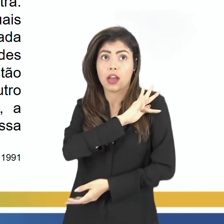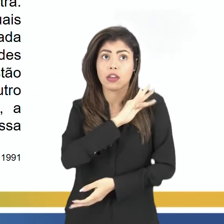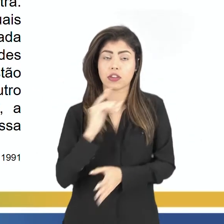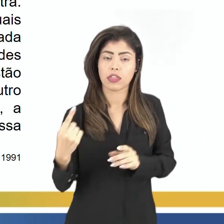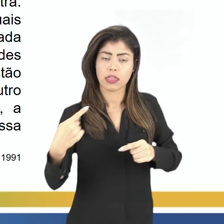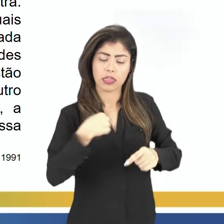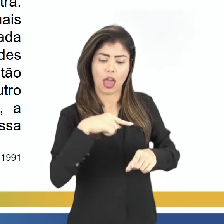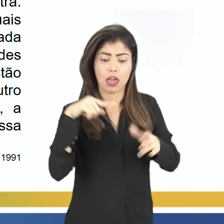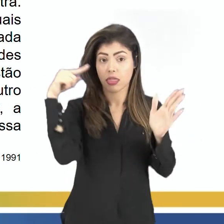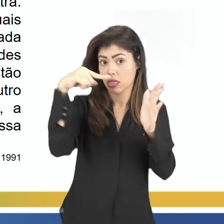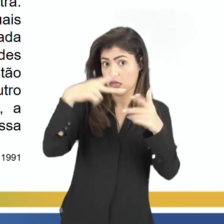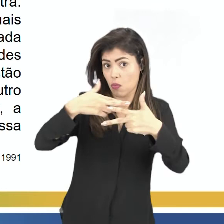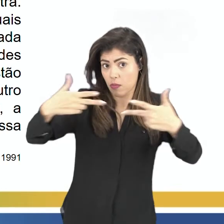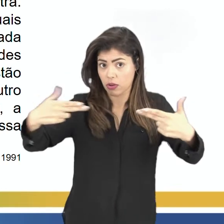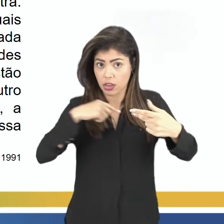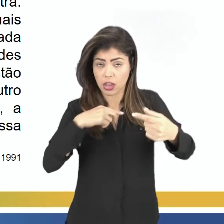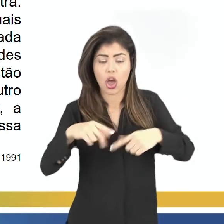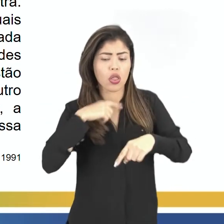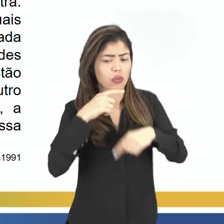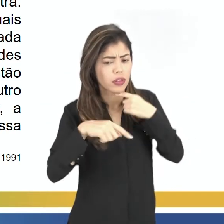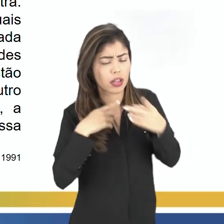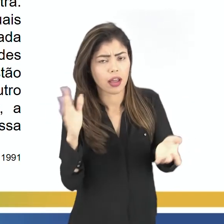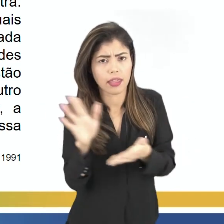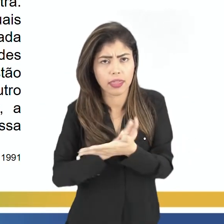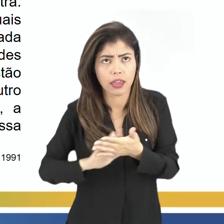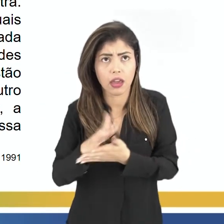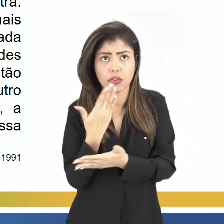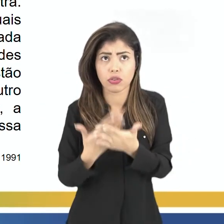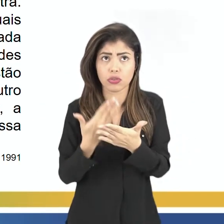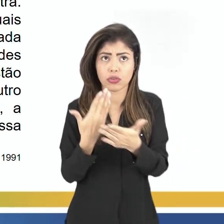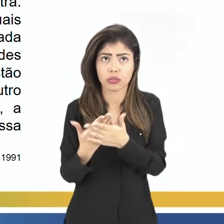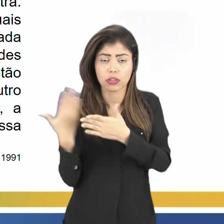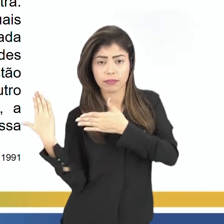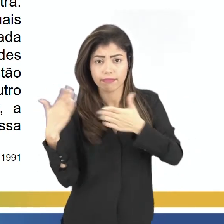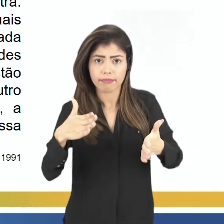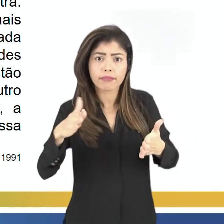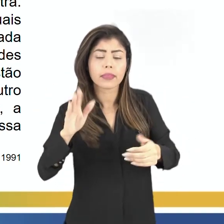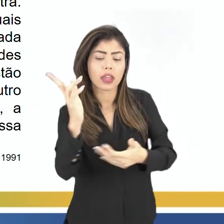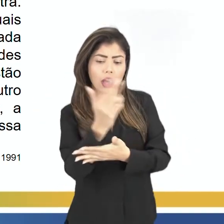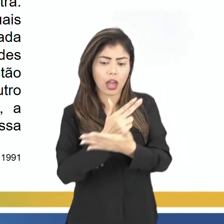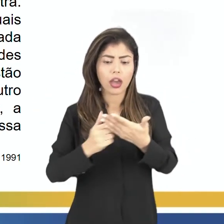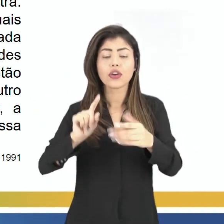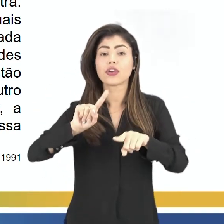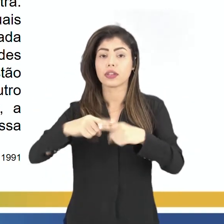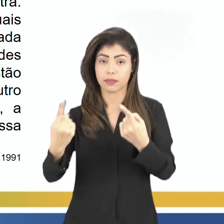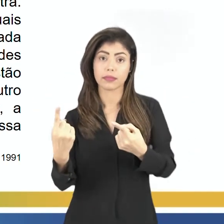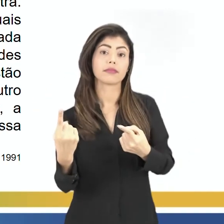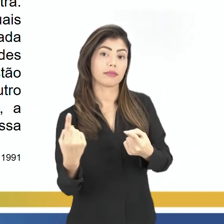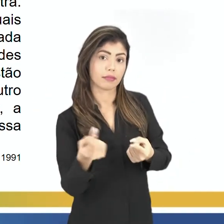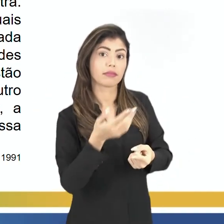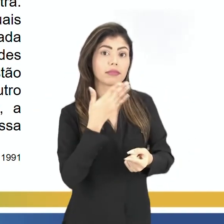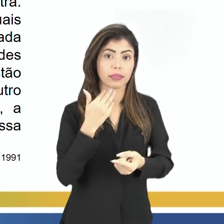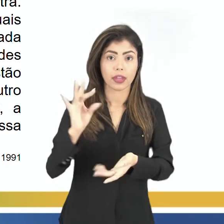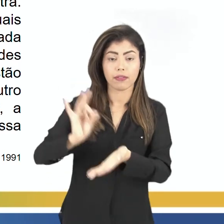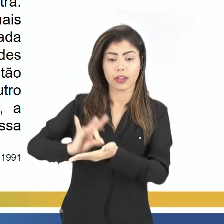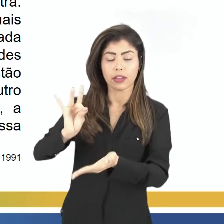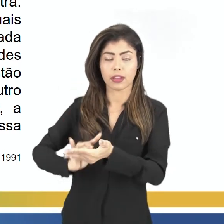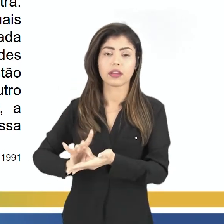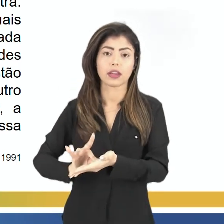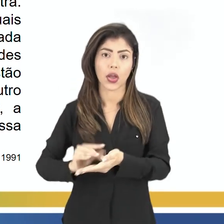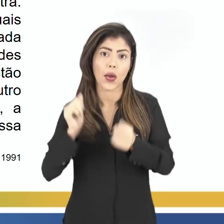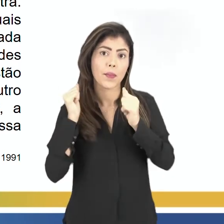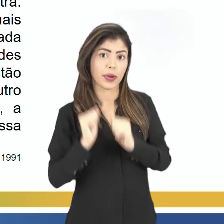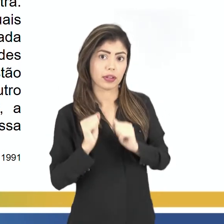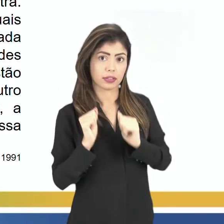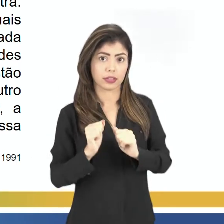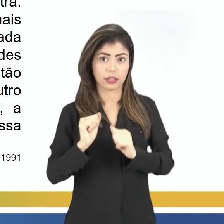constitui o objeto. Ninguém duvidará de que o seu estudo pertence à arte mais prestigiosa e que mais verdadeiramente se